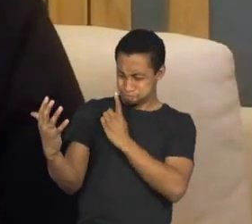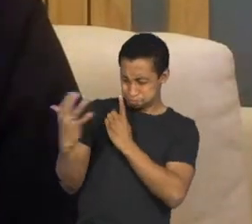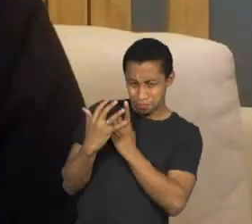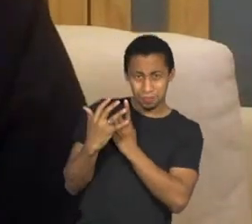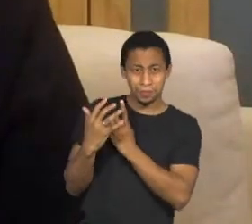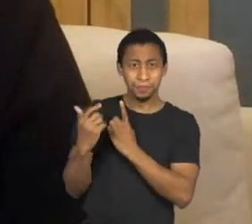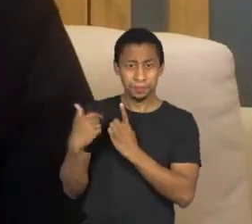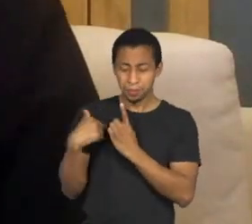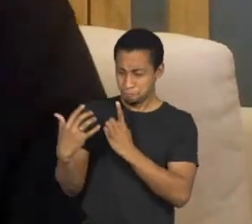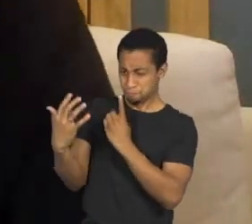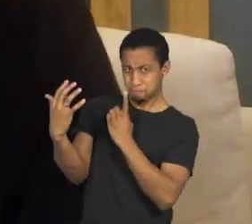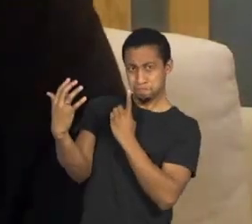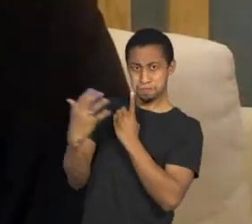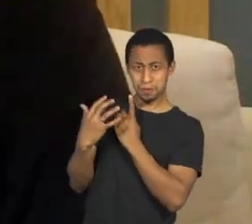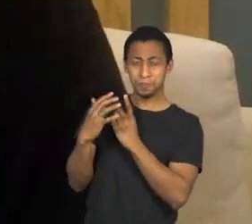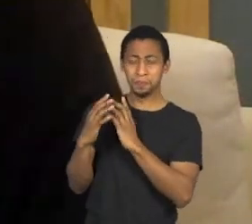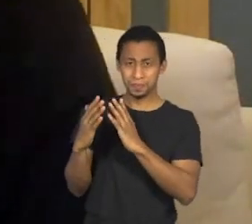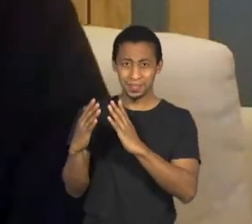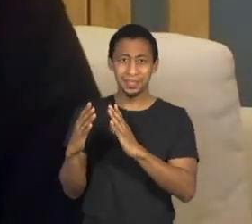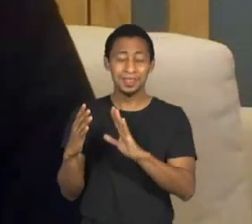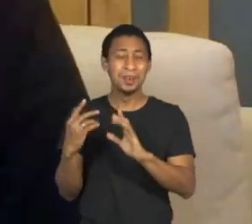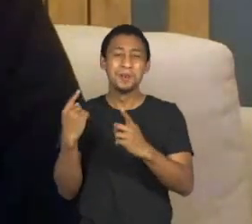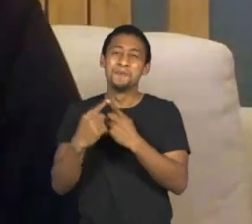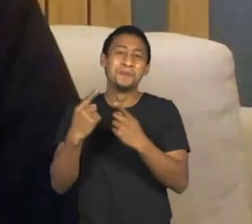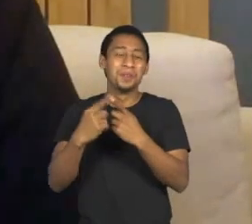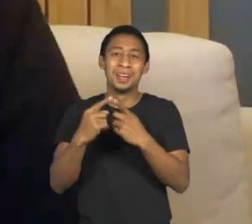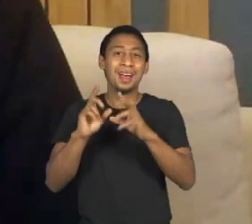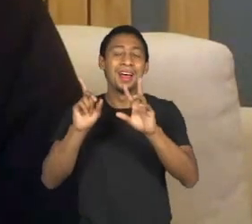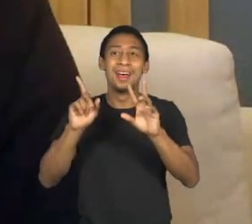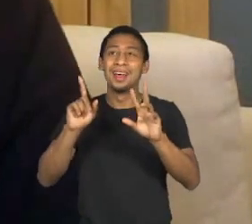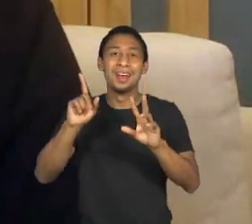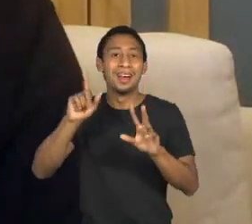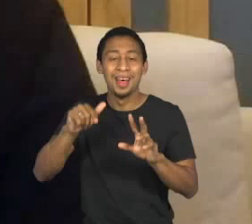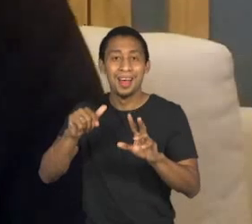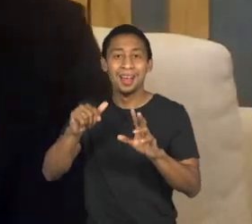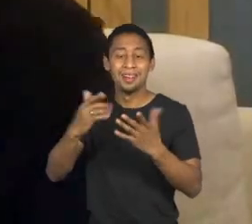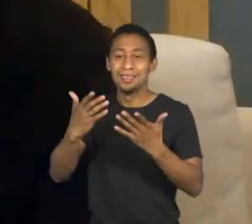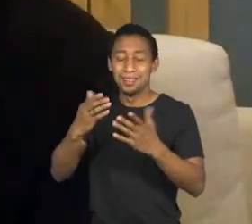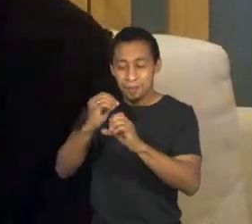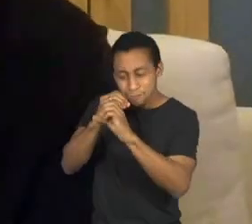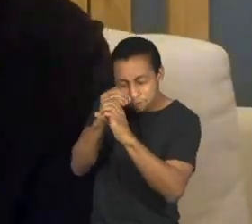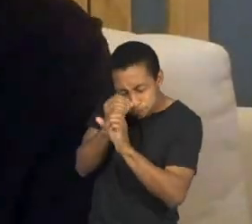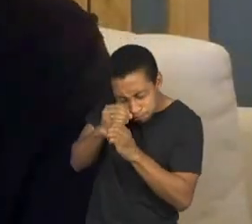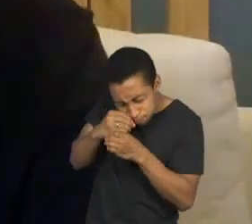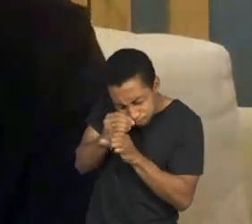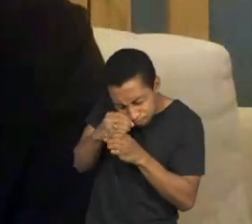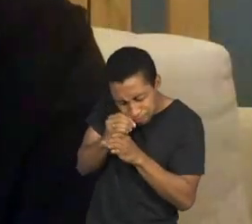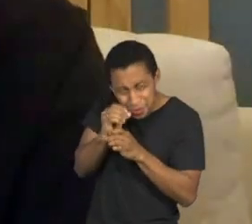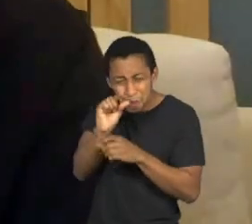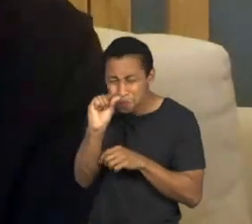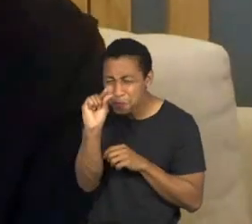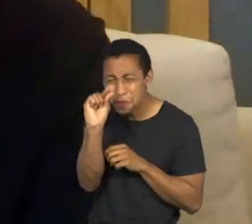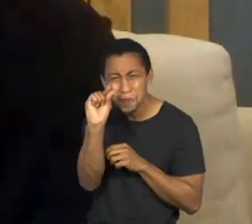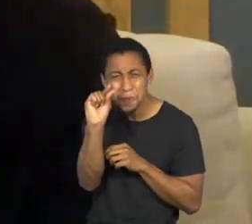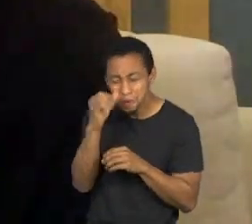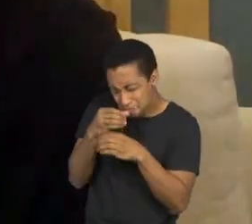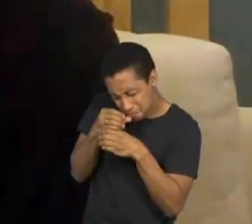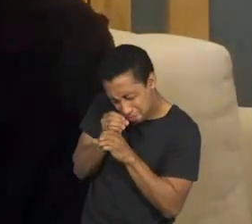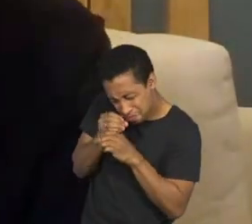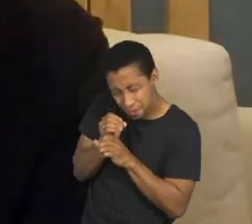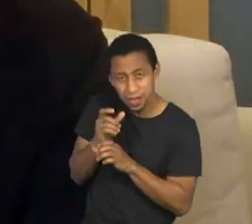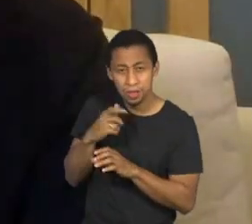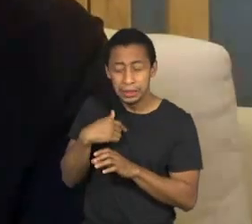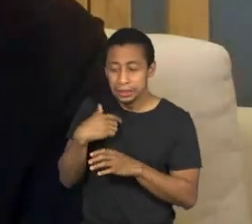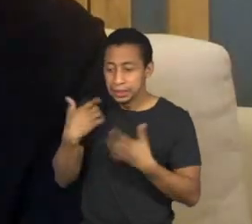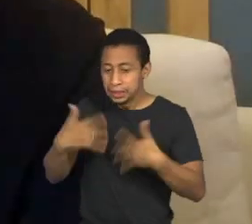porque é a força da microbiologia. E essa mesma força da microbiologia que pode